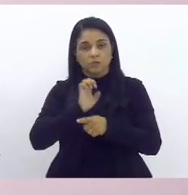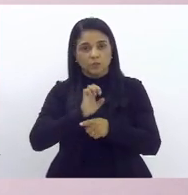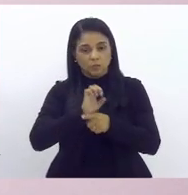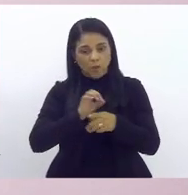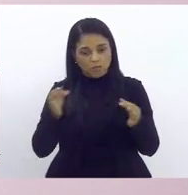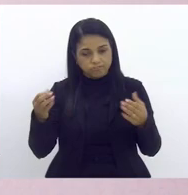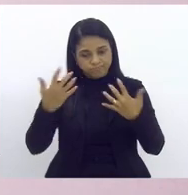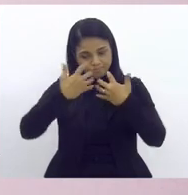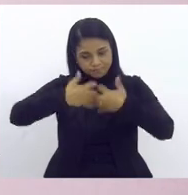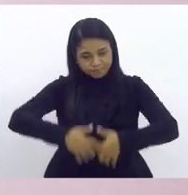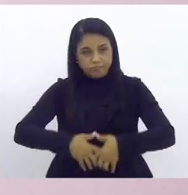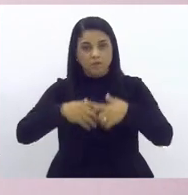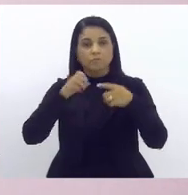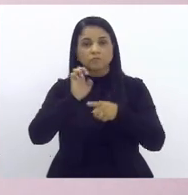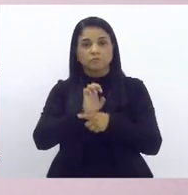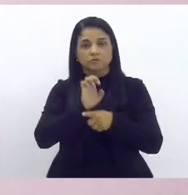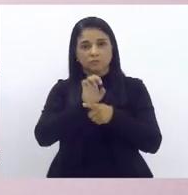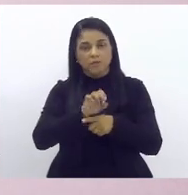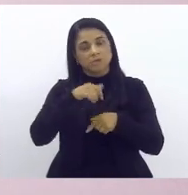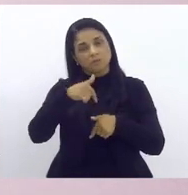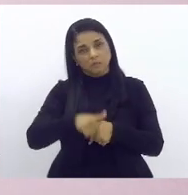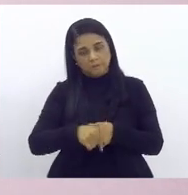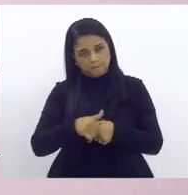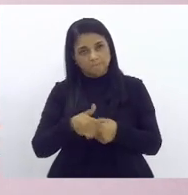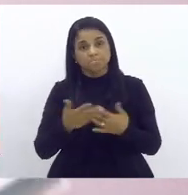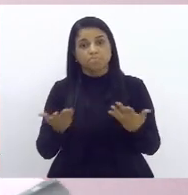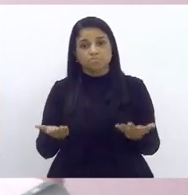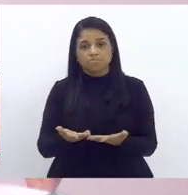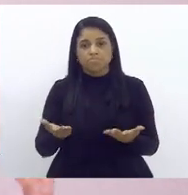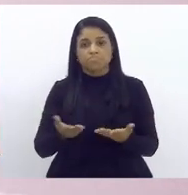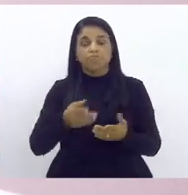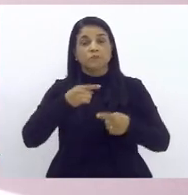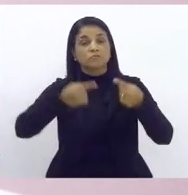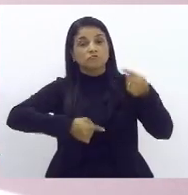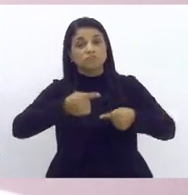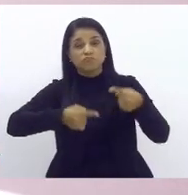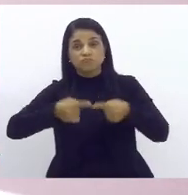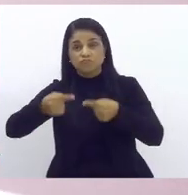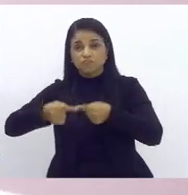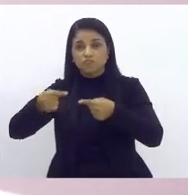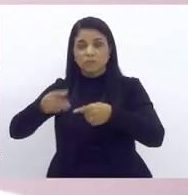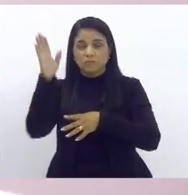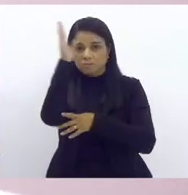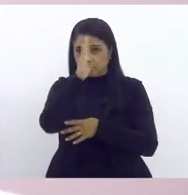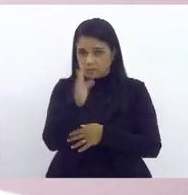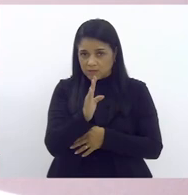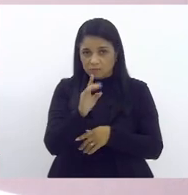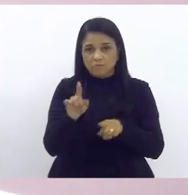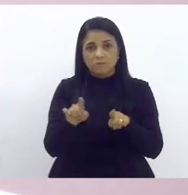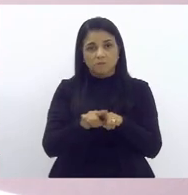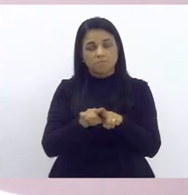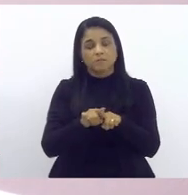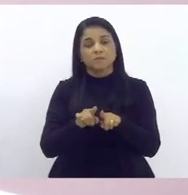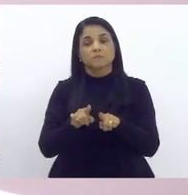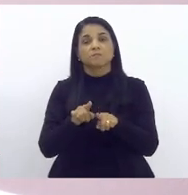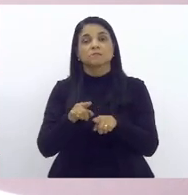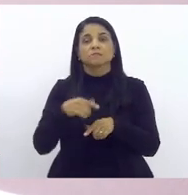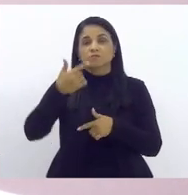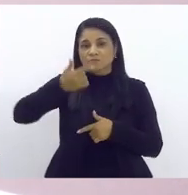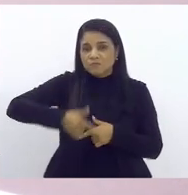adequado para o nosso Estado aqui. Então, e discutindo isso também a nível nacional. Então, mais uma vez,